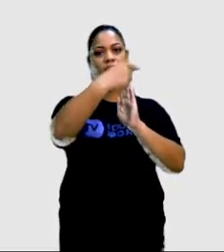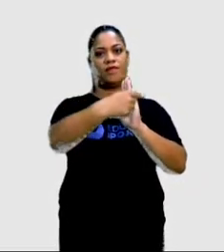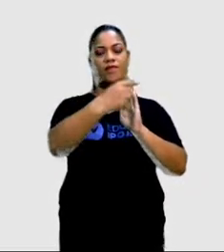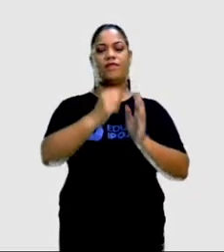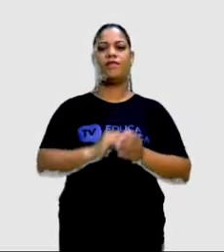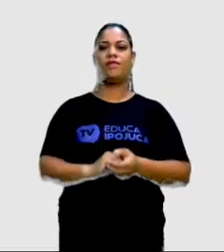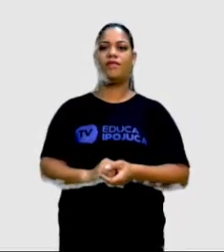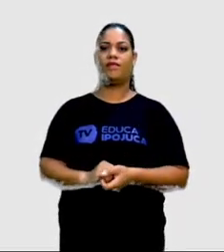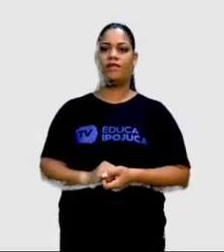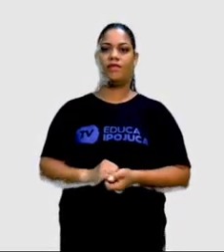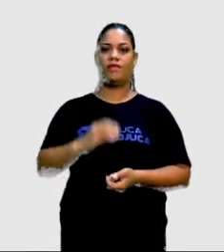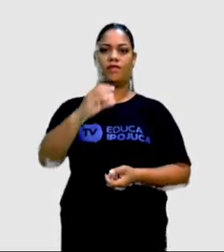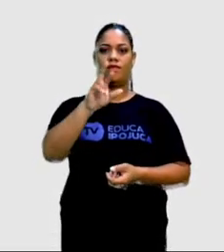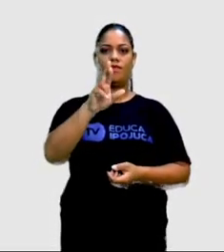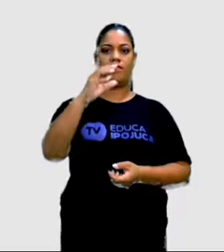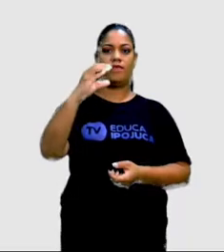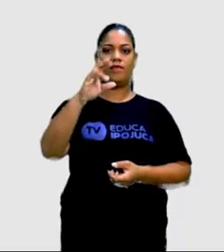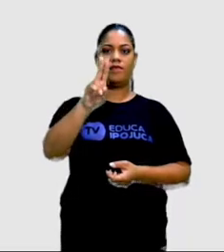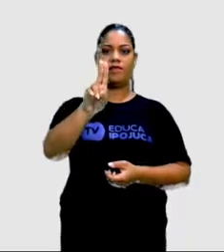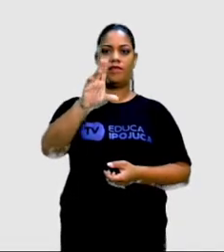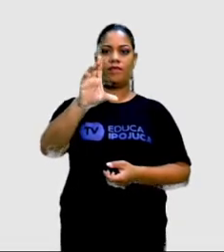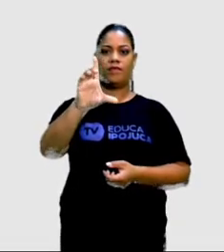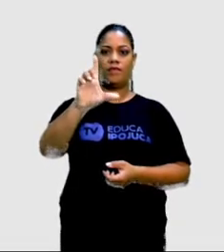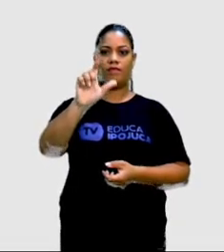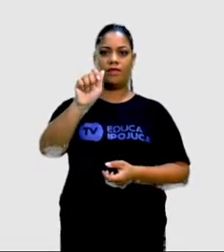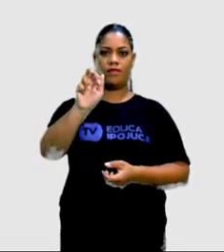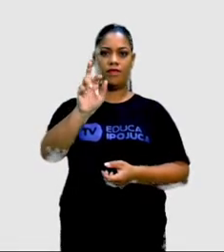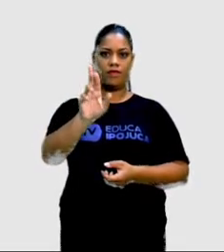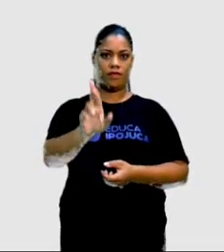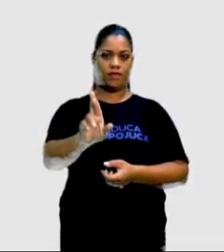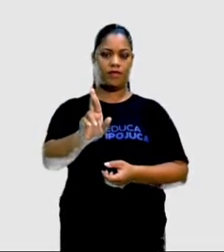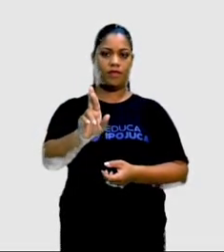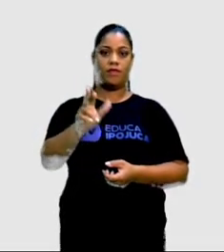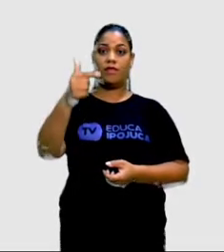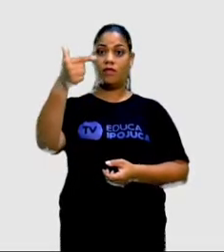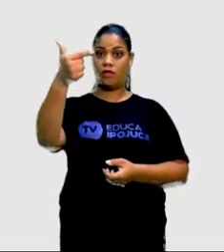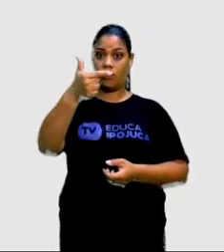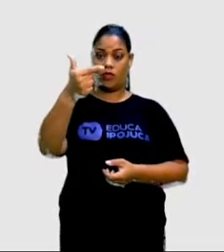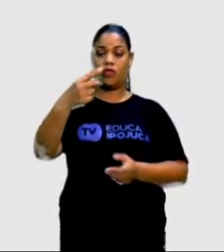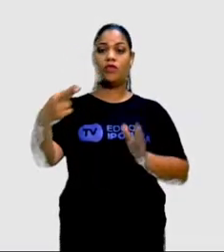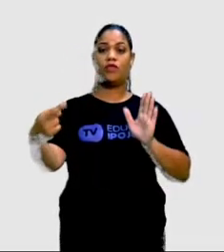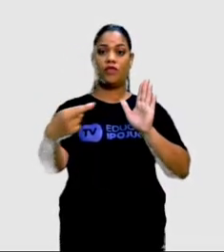O setor circular é um espaço delimitado por dois raios e um arco.